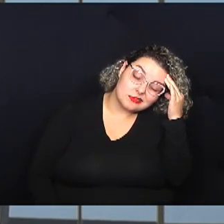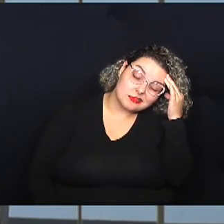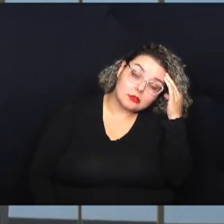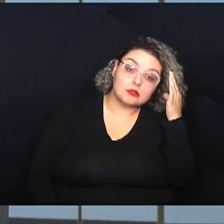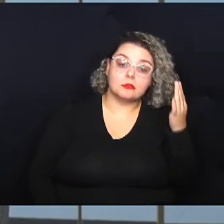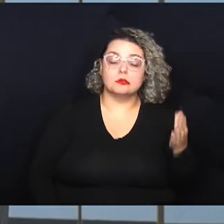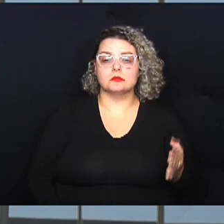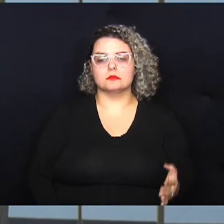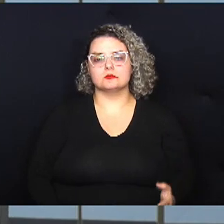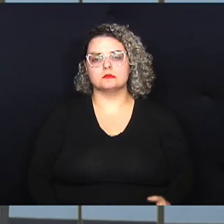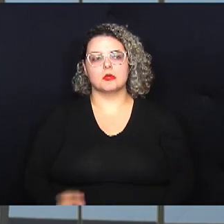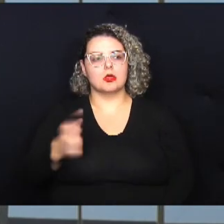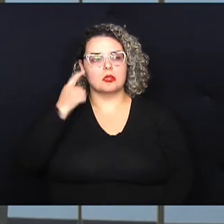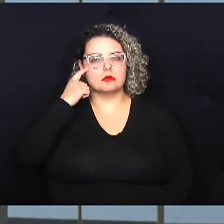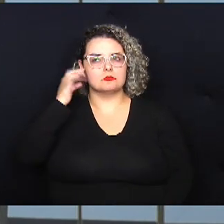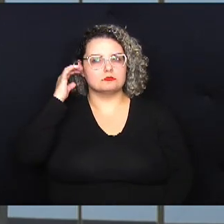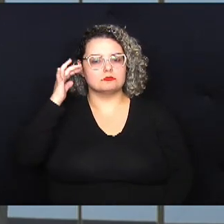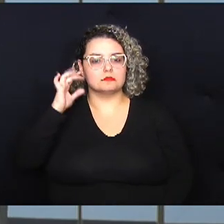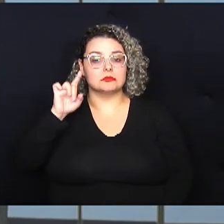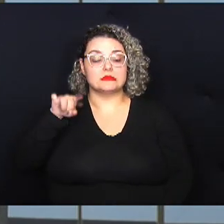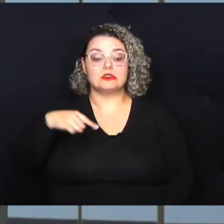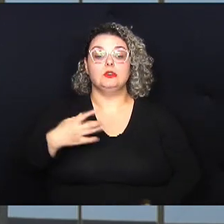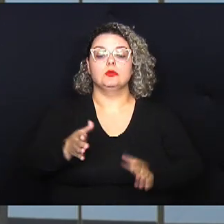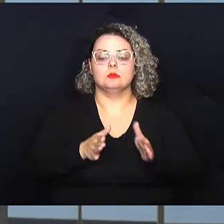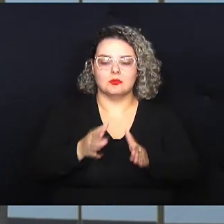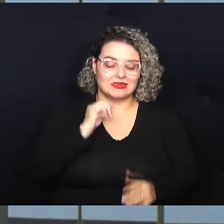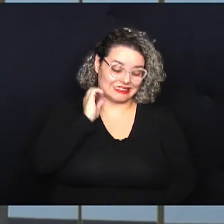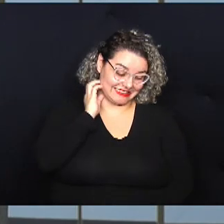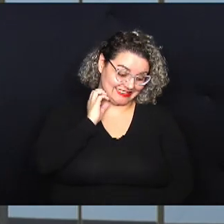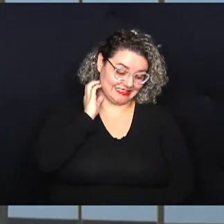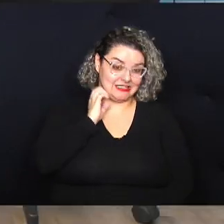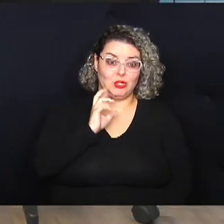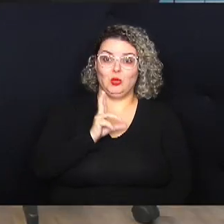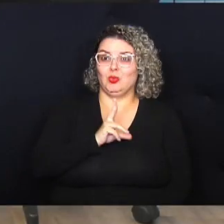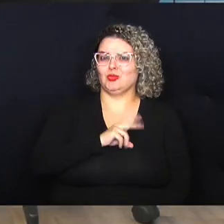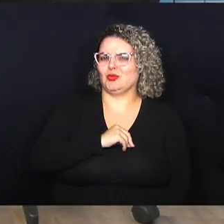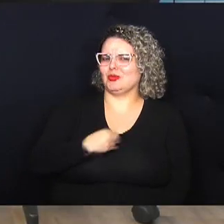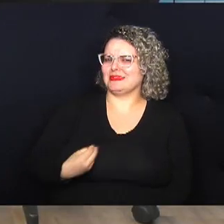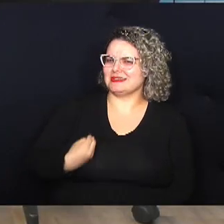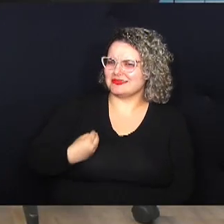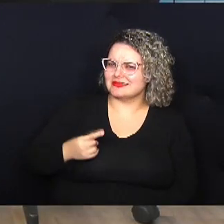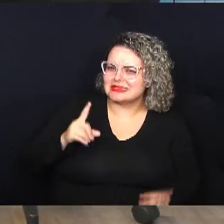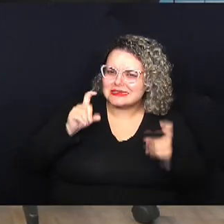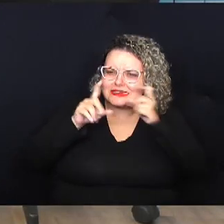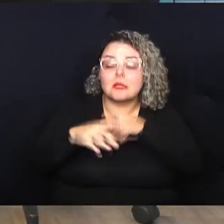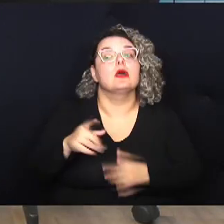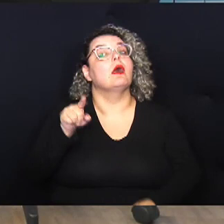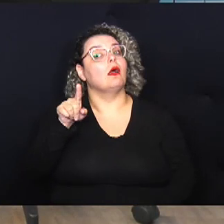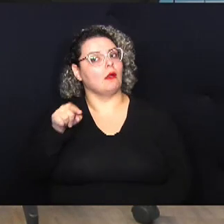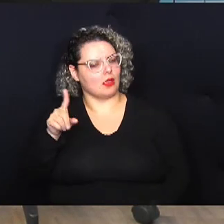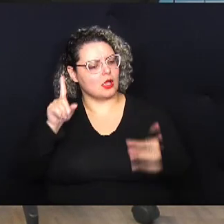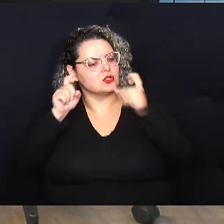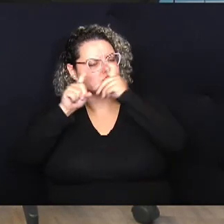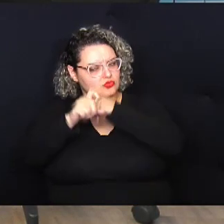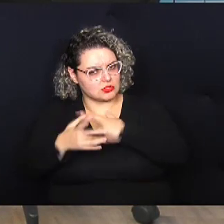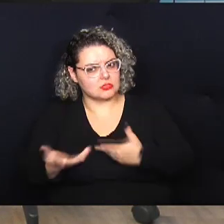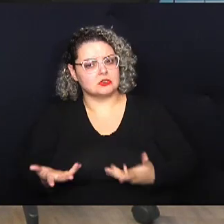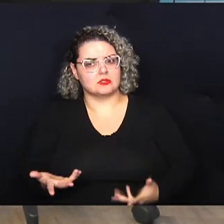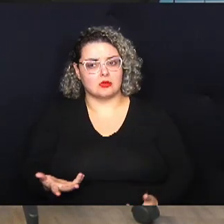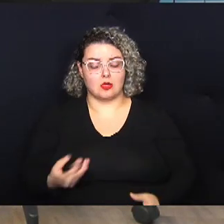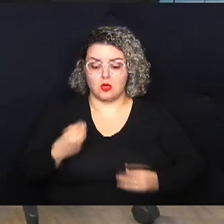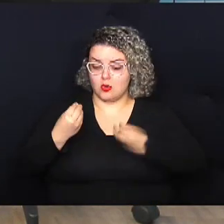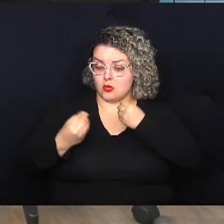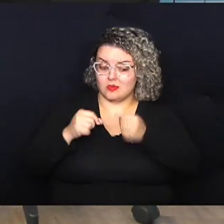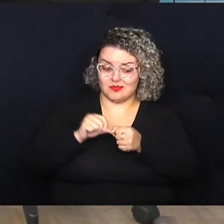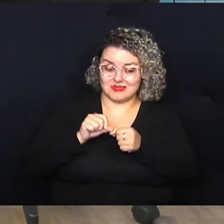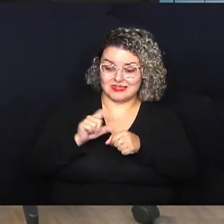assim, pensando sempre na próxima cena. Poxa vida, hein? Viver assim é complicado. Não é? É difícil. Como que eu tenho que fazer a